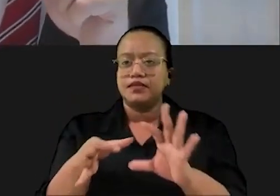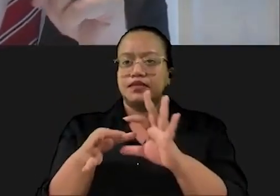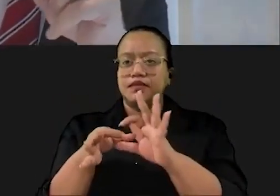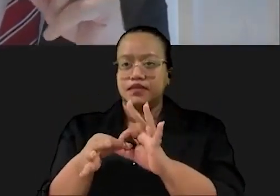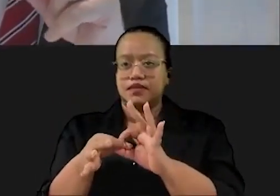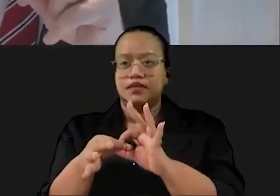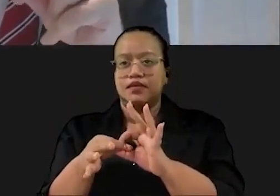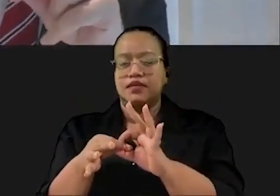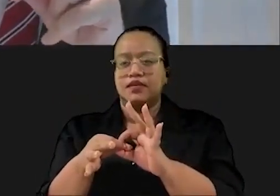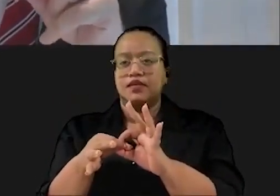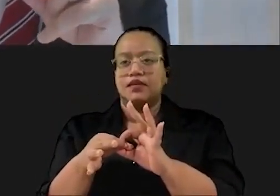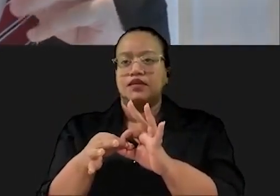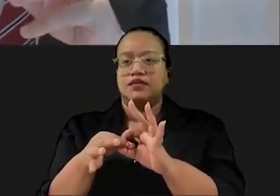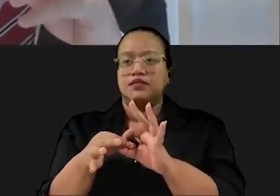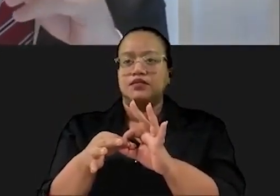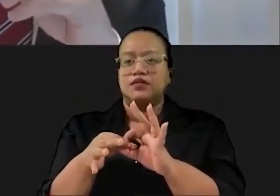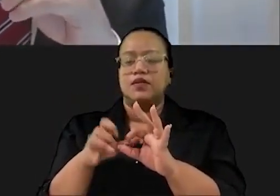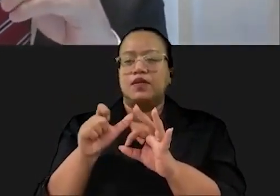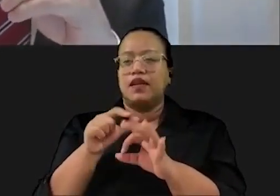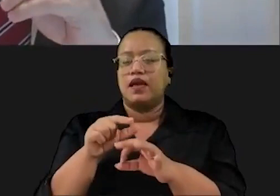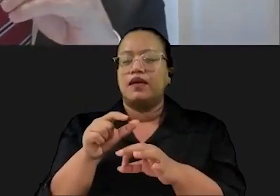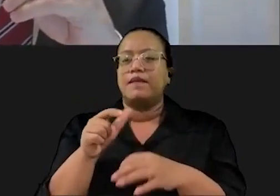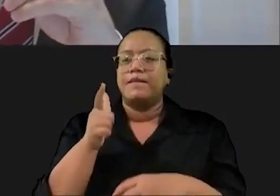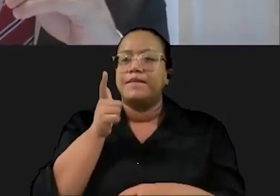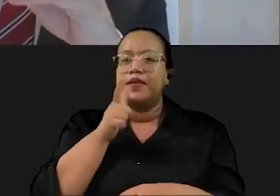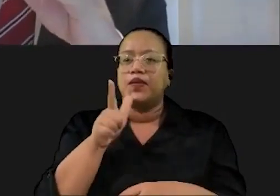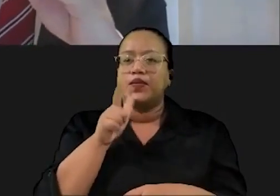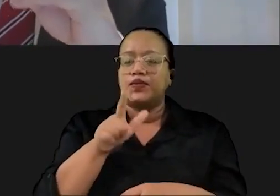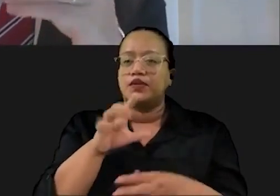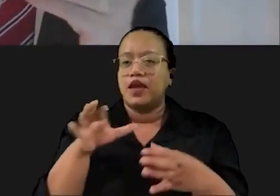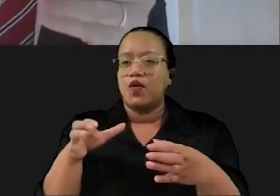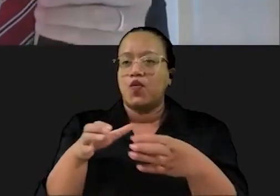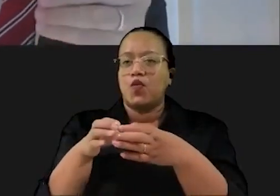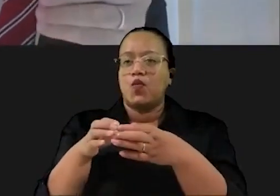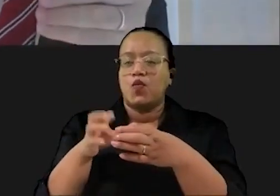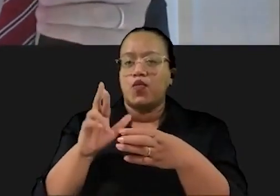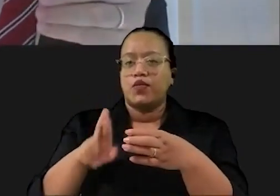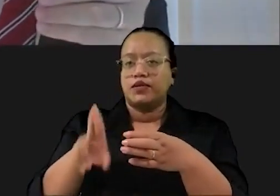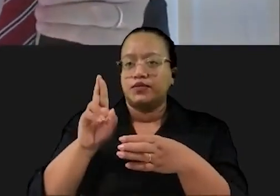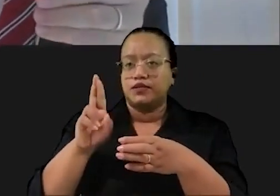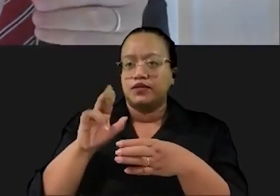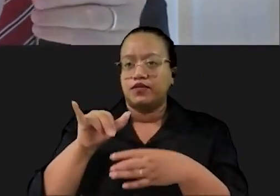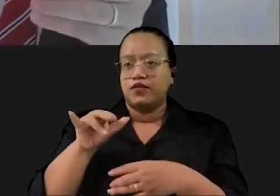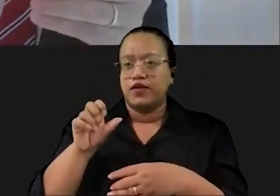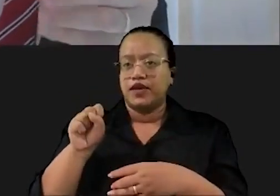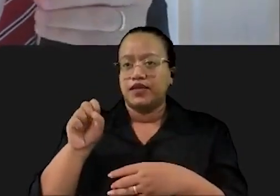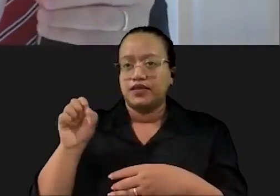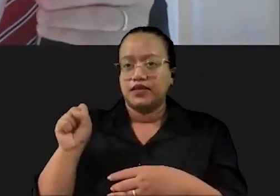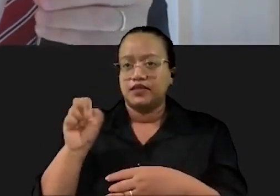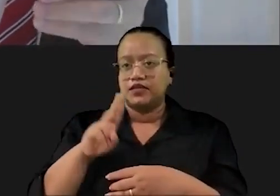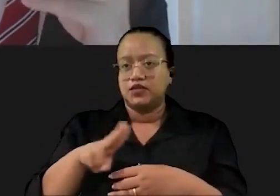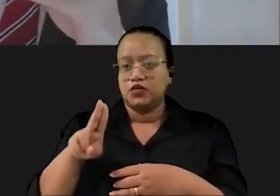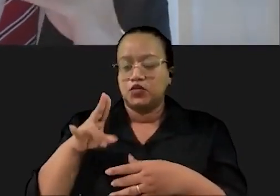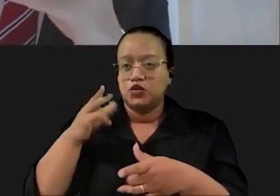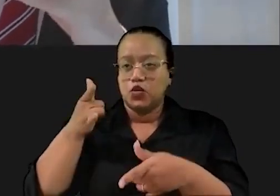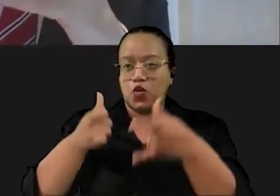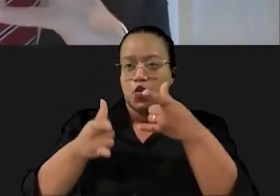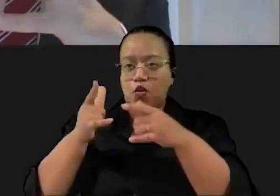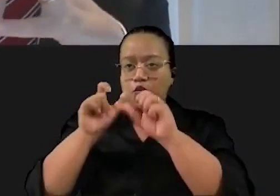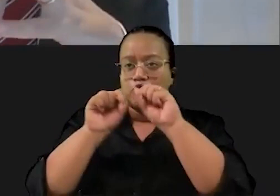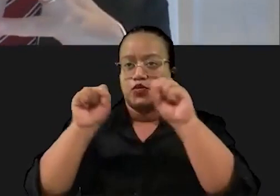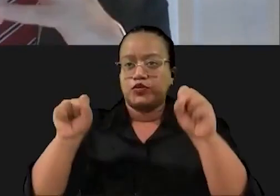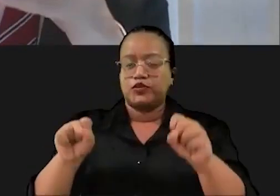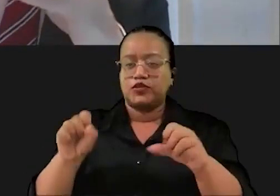equipe especializada do INSS, que utiliza um robô, o próprio INSS ofereceu esse caminho.